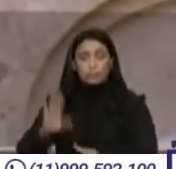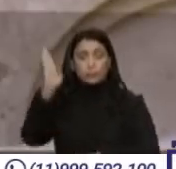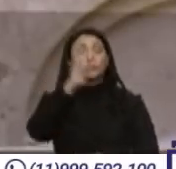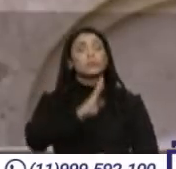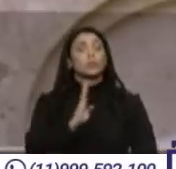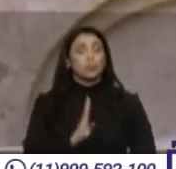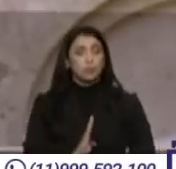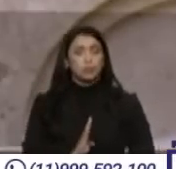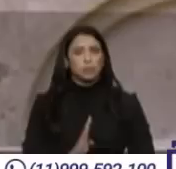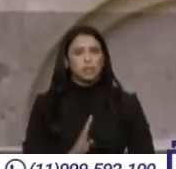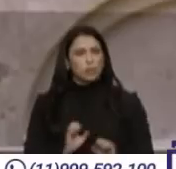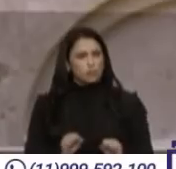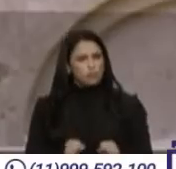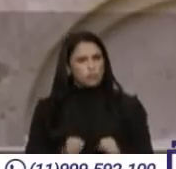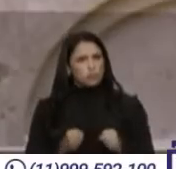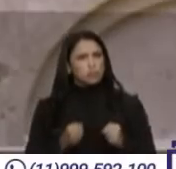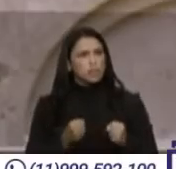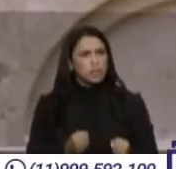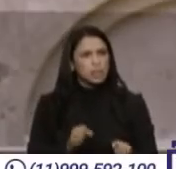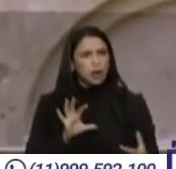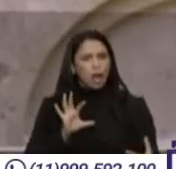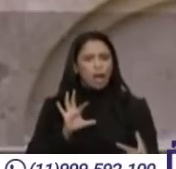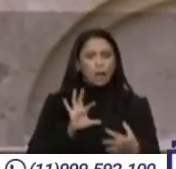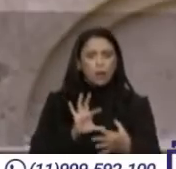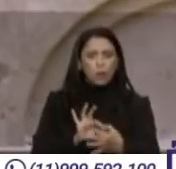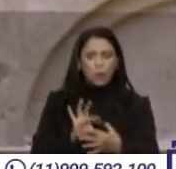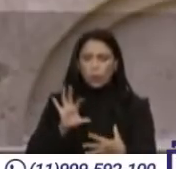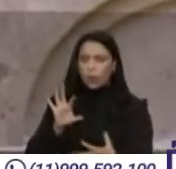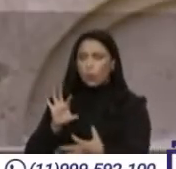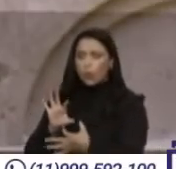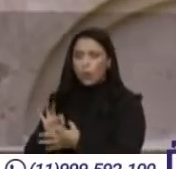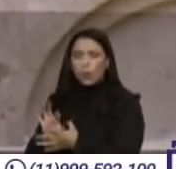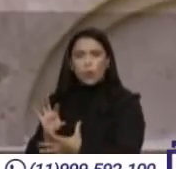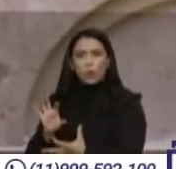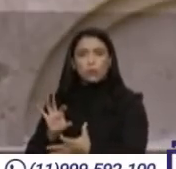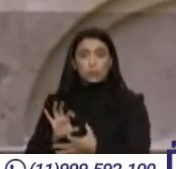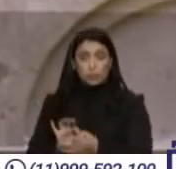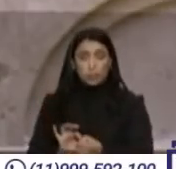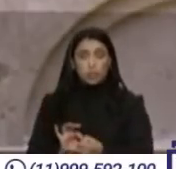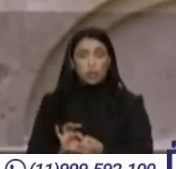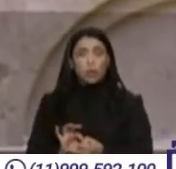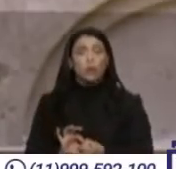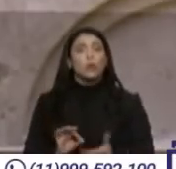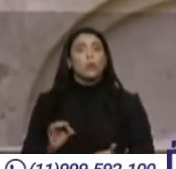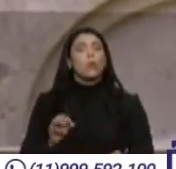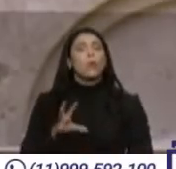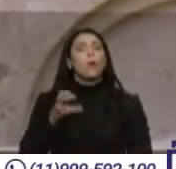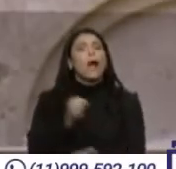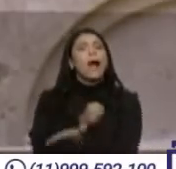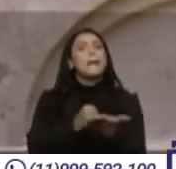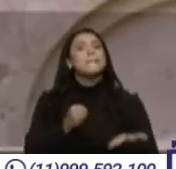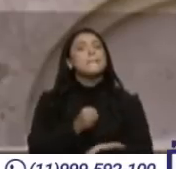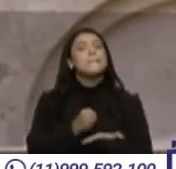brasileiro, fortalecendo a comunhão nacional em torno do princípio nuclear